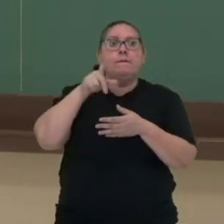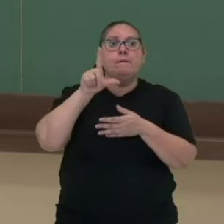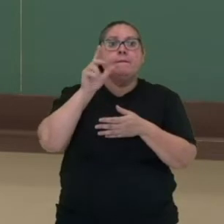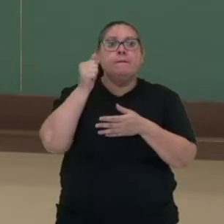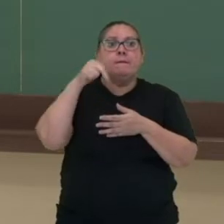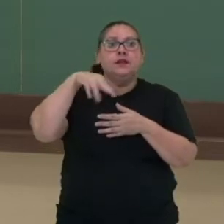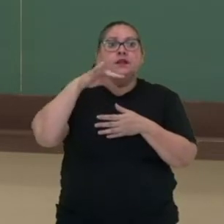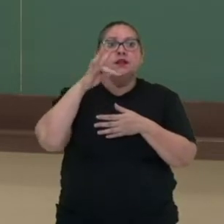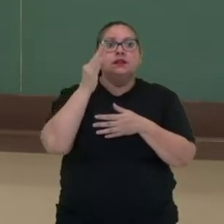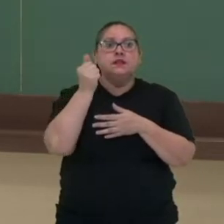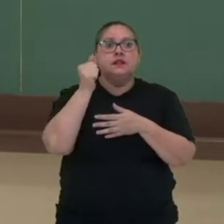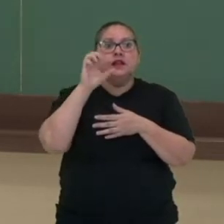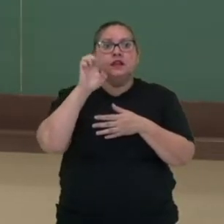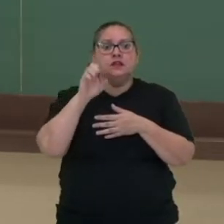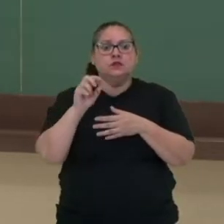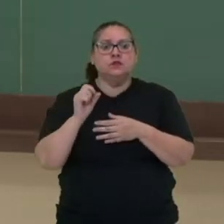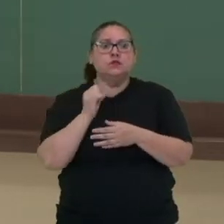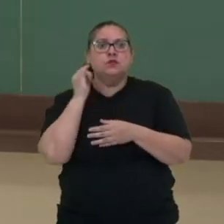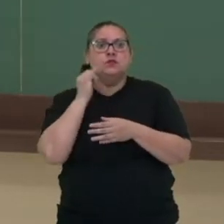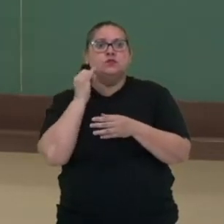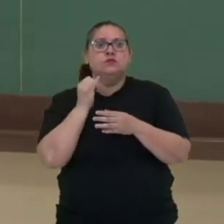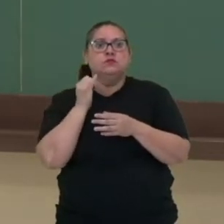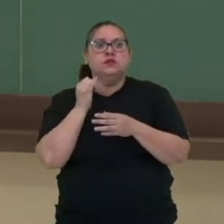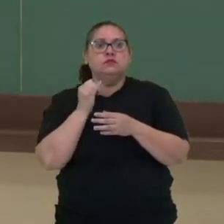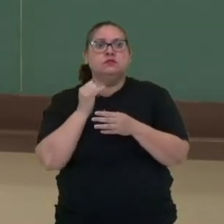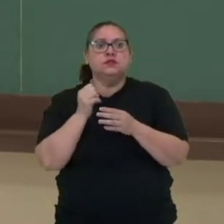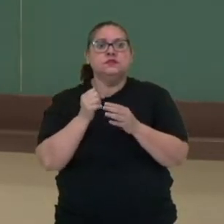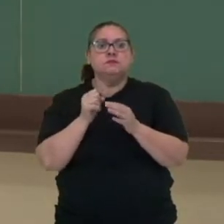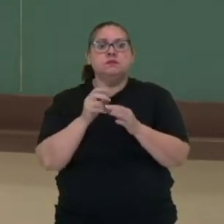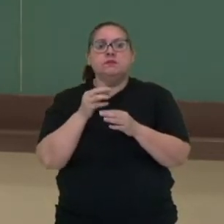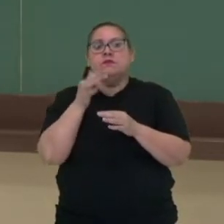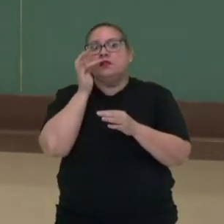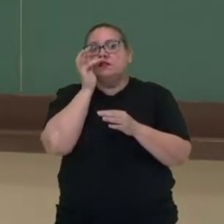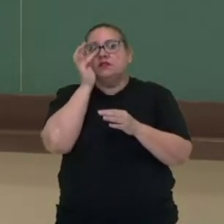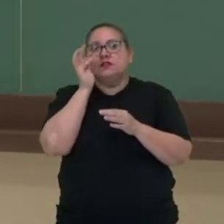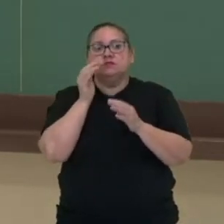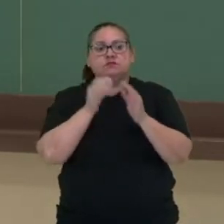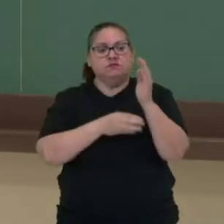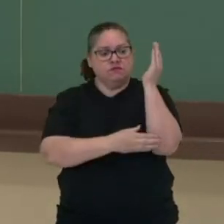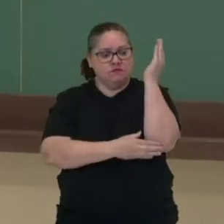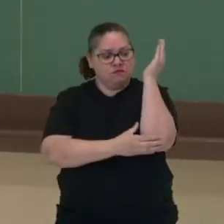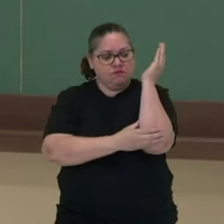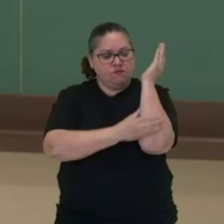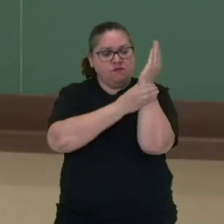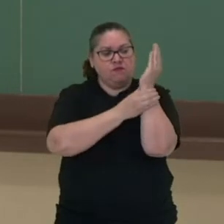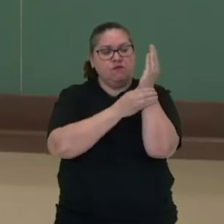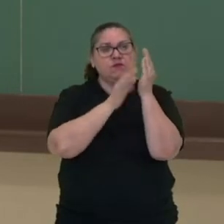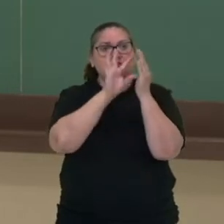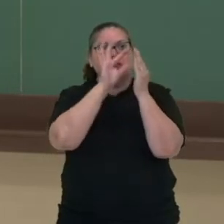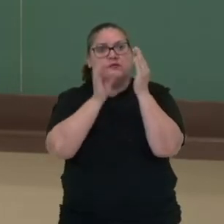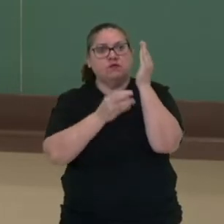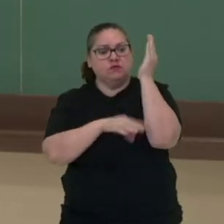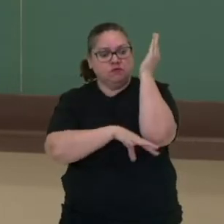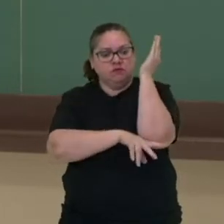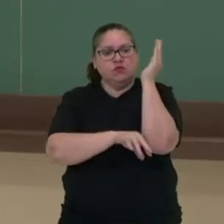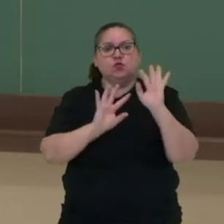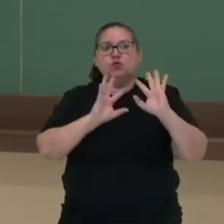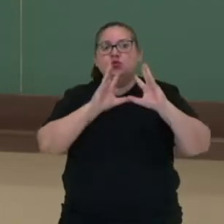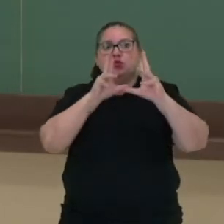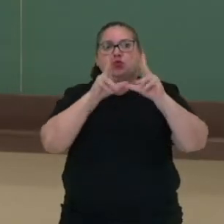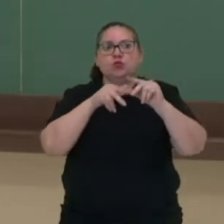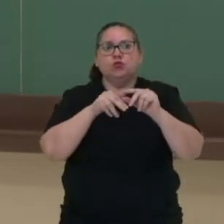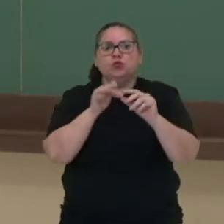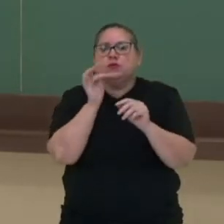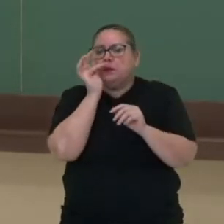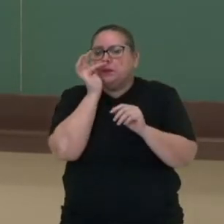que é o reino único e exclusivamente das plantas, onde nós vamos tratar ali de todas as plantas, desde